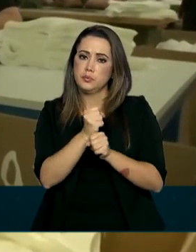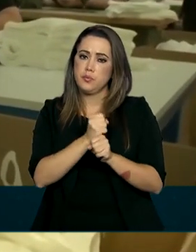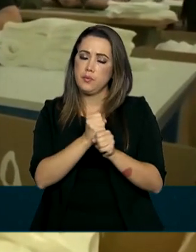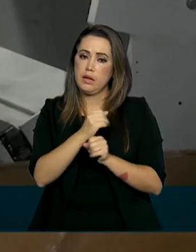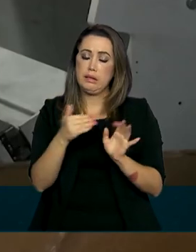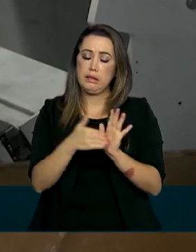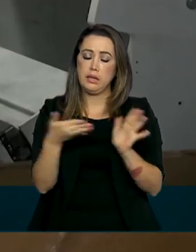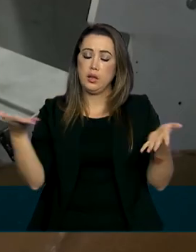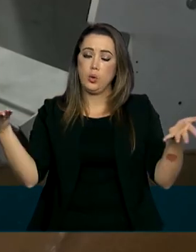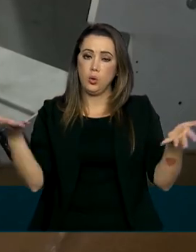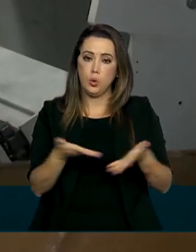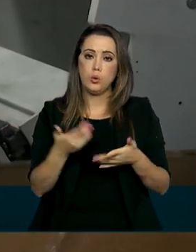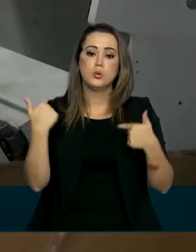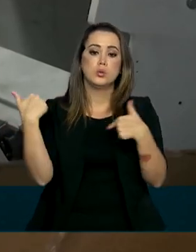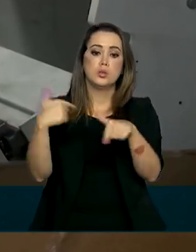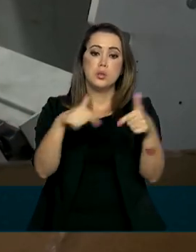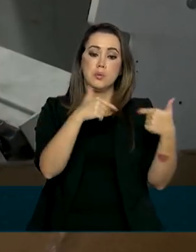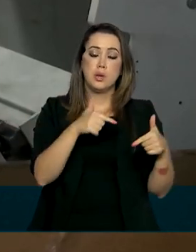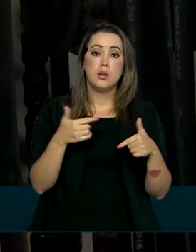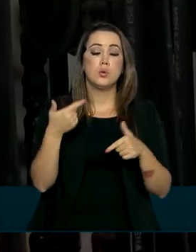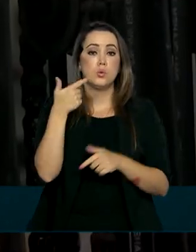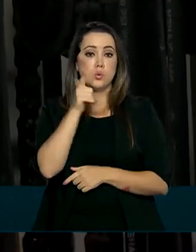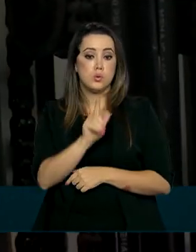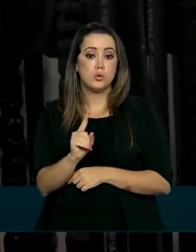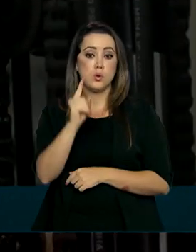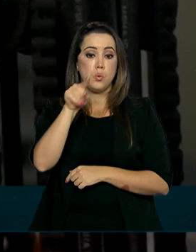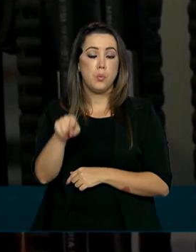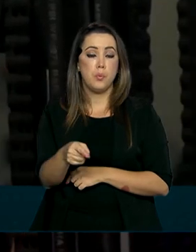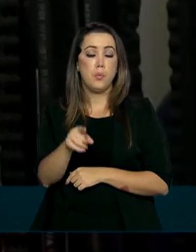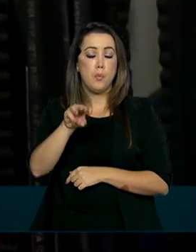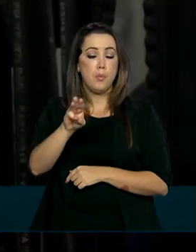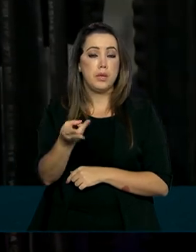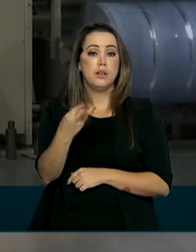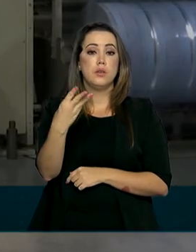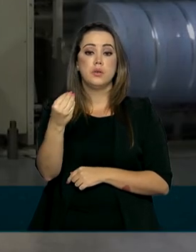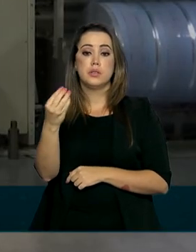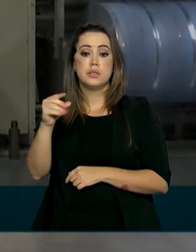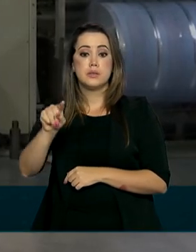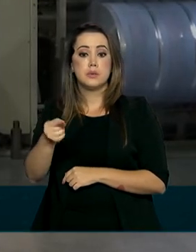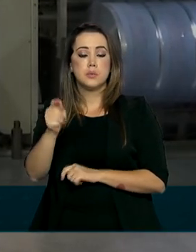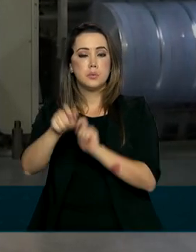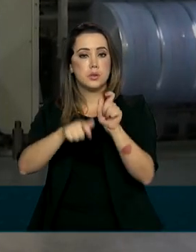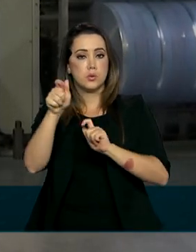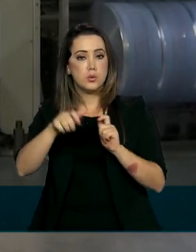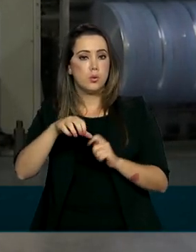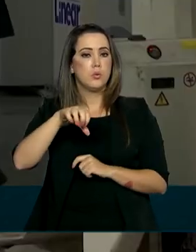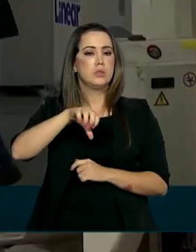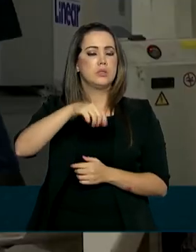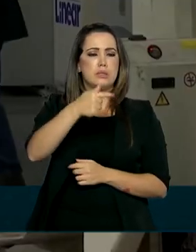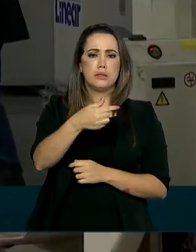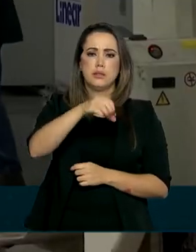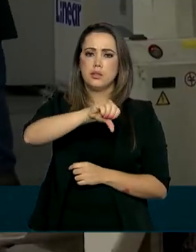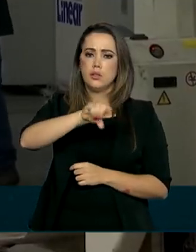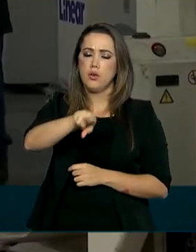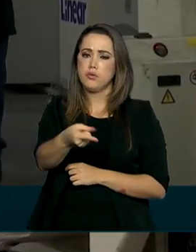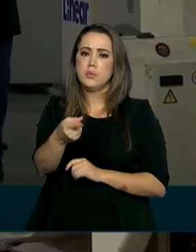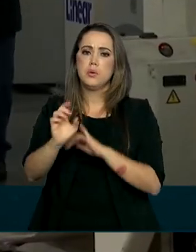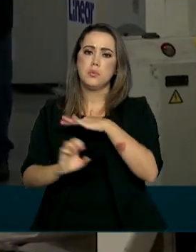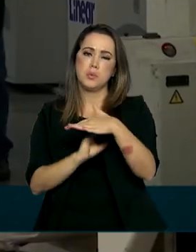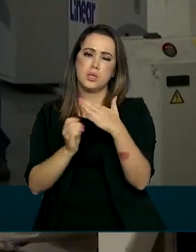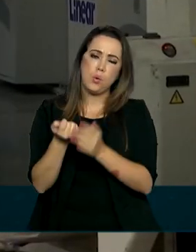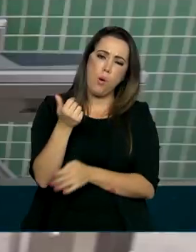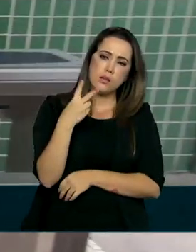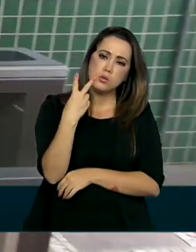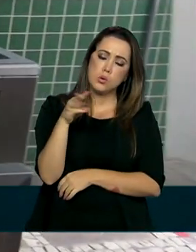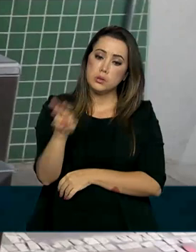Até o momento, a medida atingiu 1 milhão e 300 mil empregados e mais de 79 mil empresas, totalizando quase 2 bilhões de